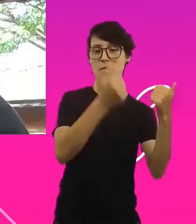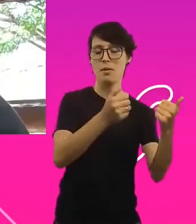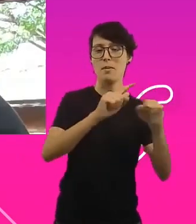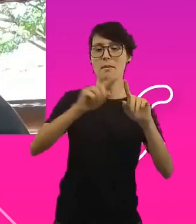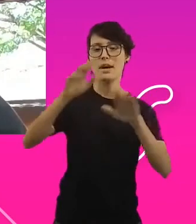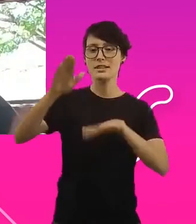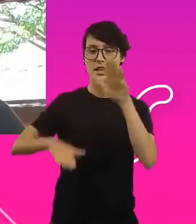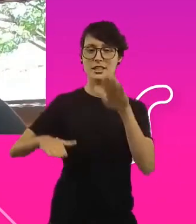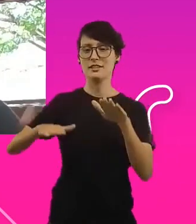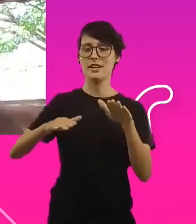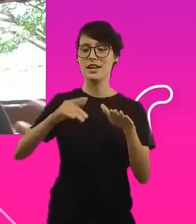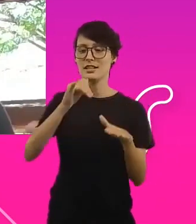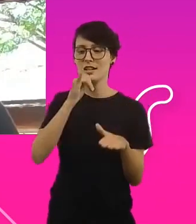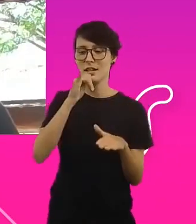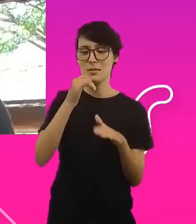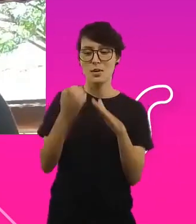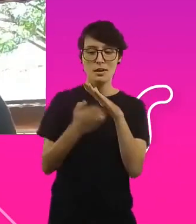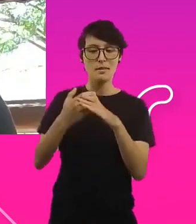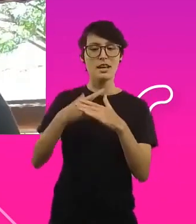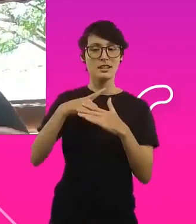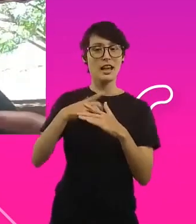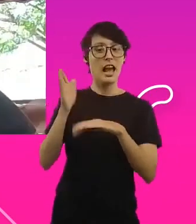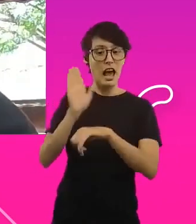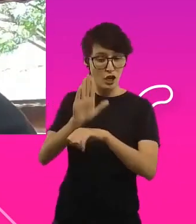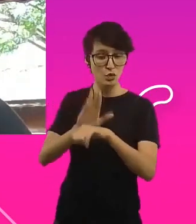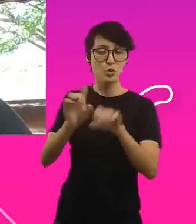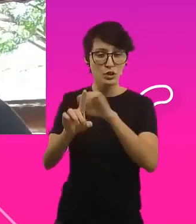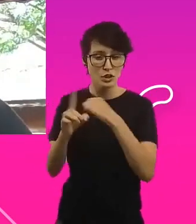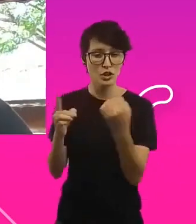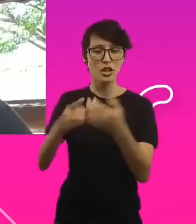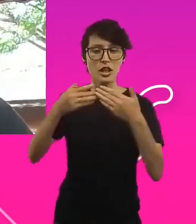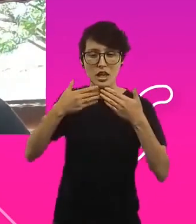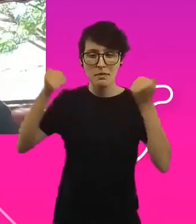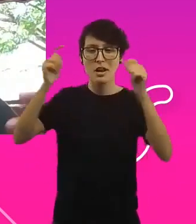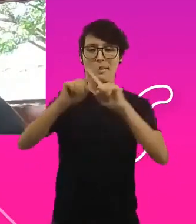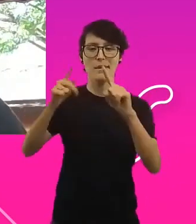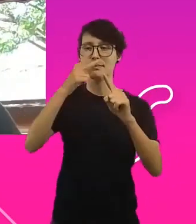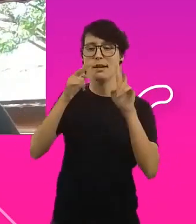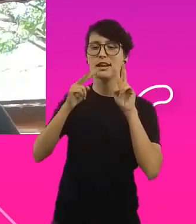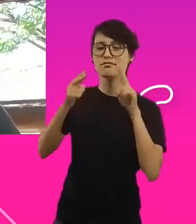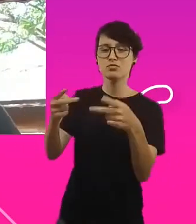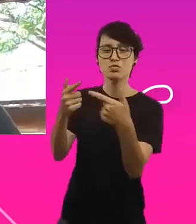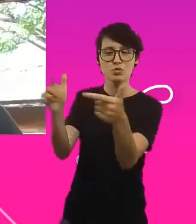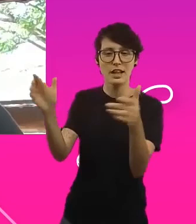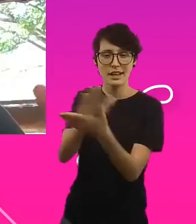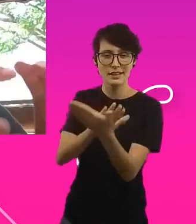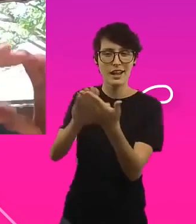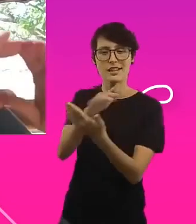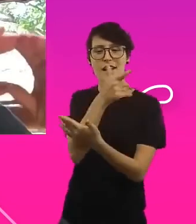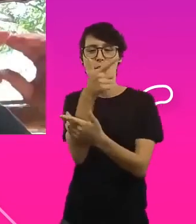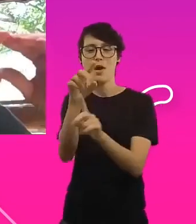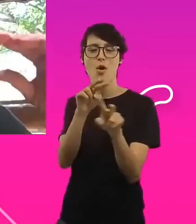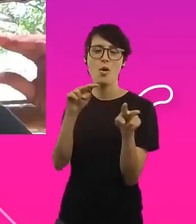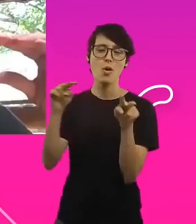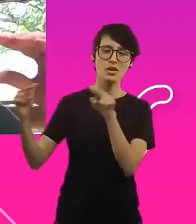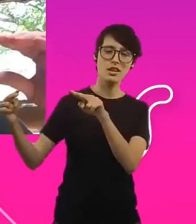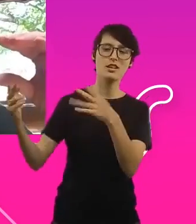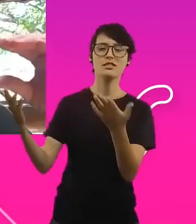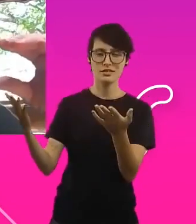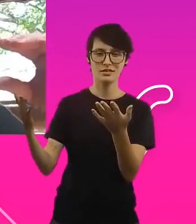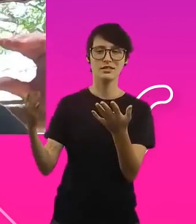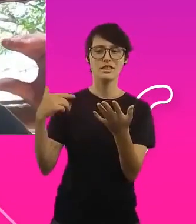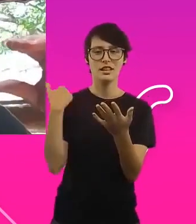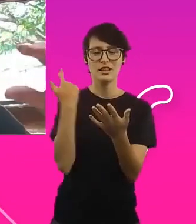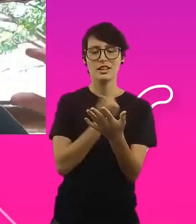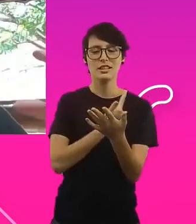resultado financeiro por uma série de motivos, elas são olhadas de outra maneira. Então, a gente olha